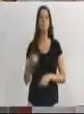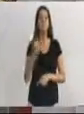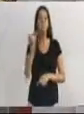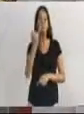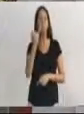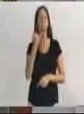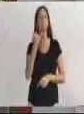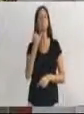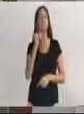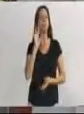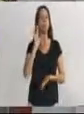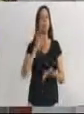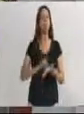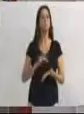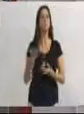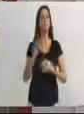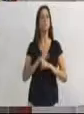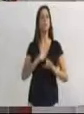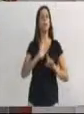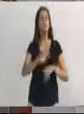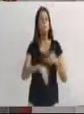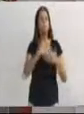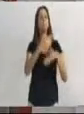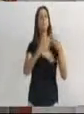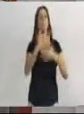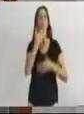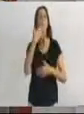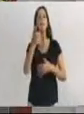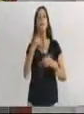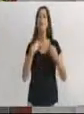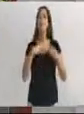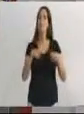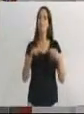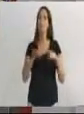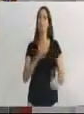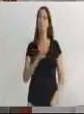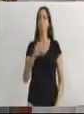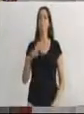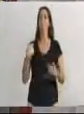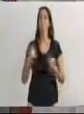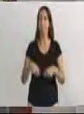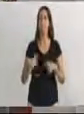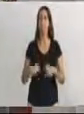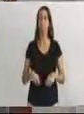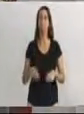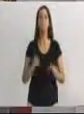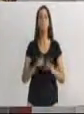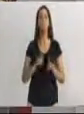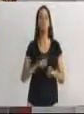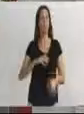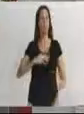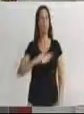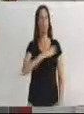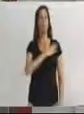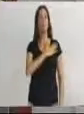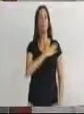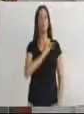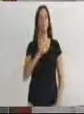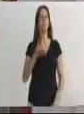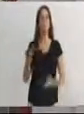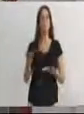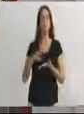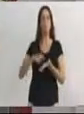sentido de contribuir com os avanços do transporte de coletivo de nossa cidade precisa e deve contar que o prefeito napoleão ele relatou